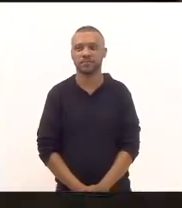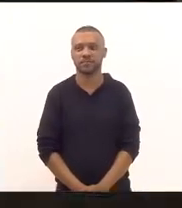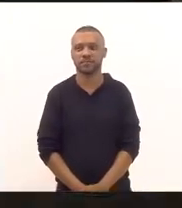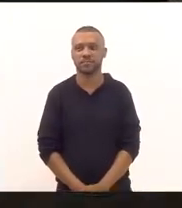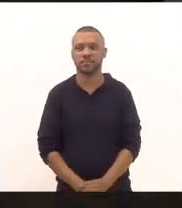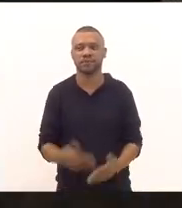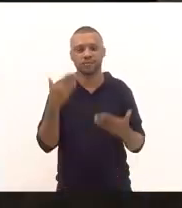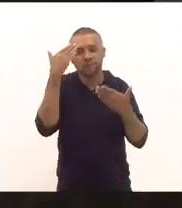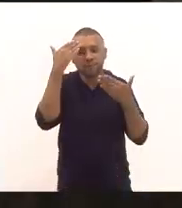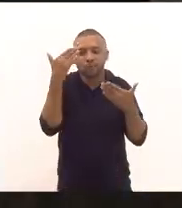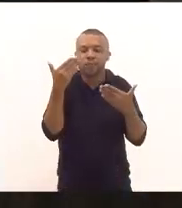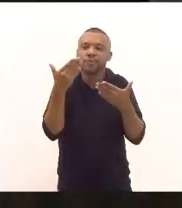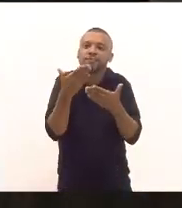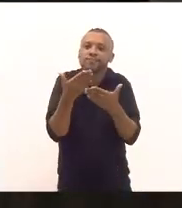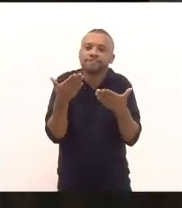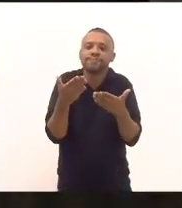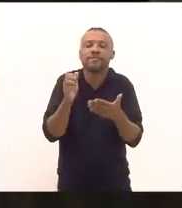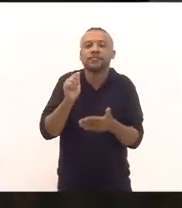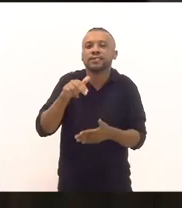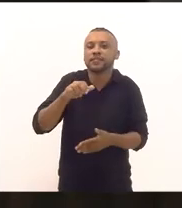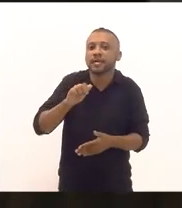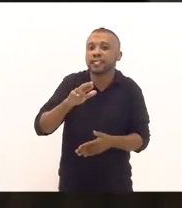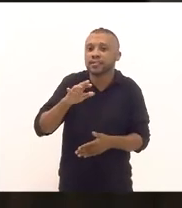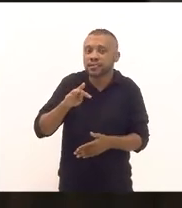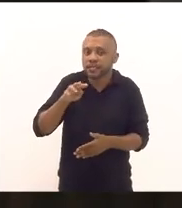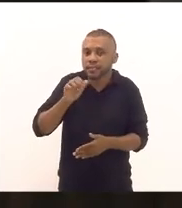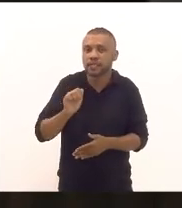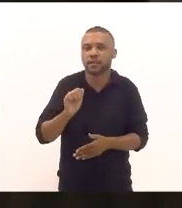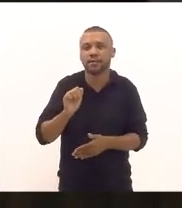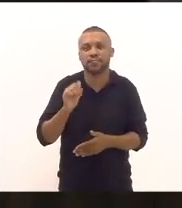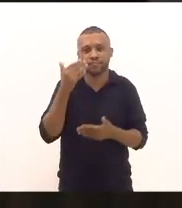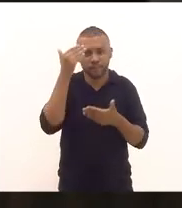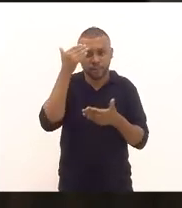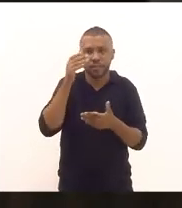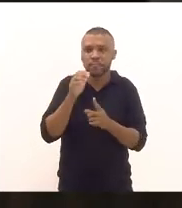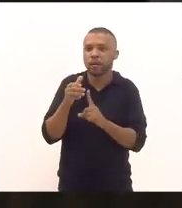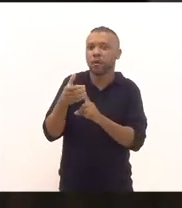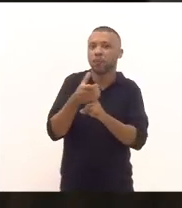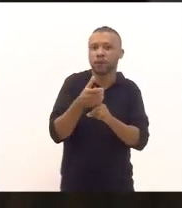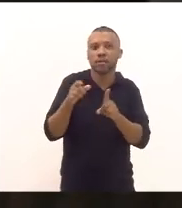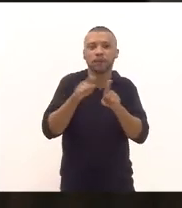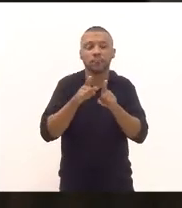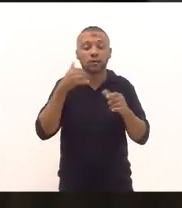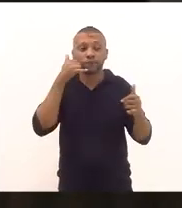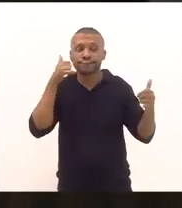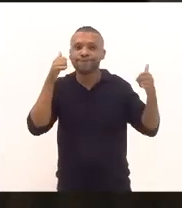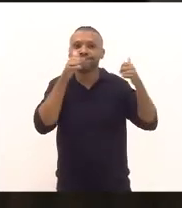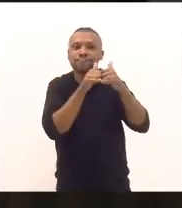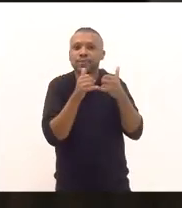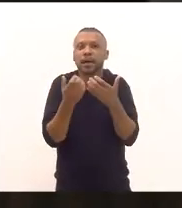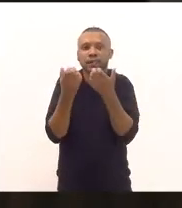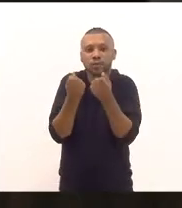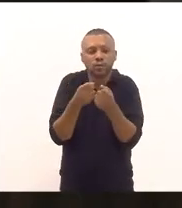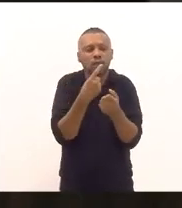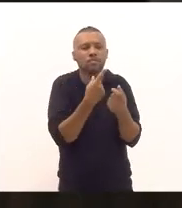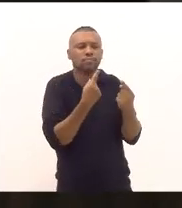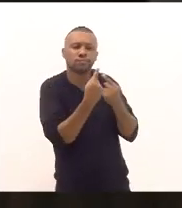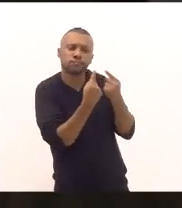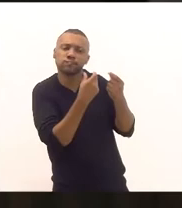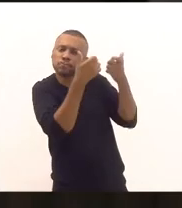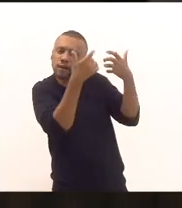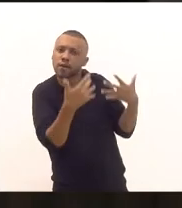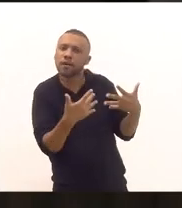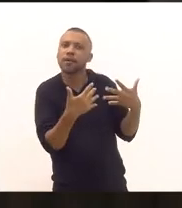é muito obrigada Ana Cristina Obrigada pela com o alimento também quando eu liguei para senhora e nos falamos